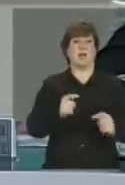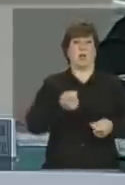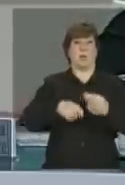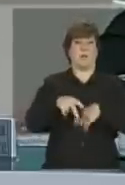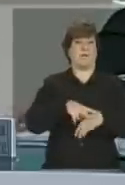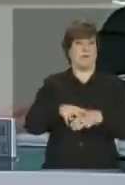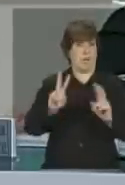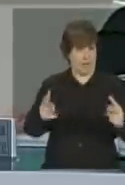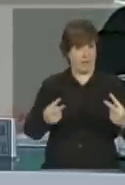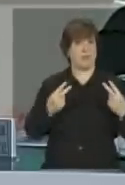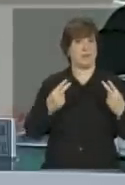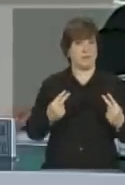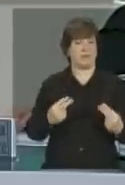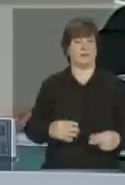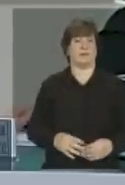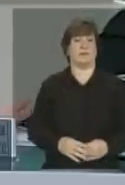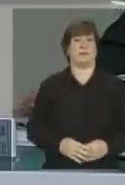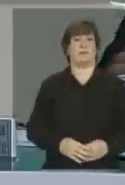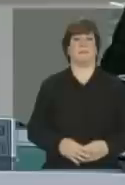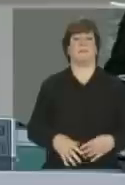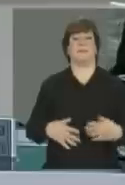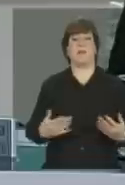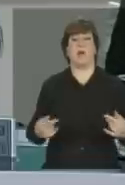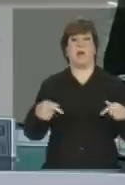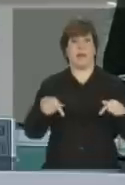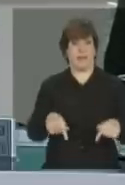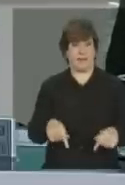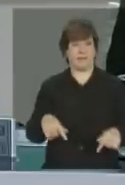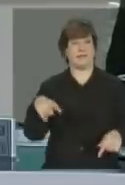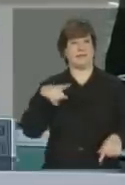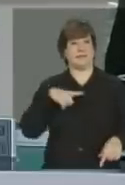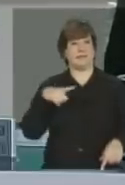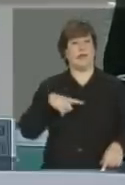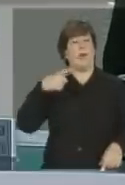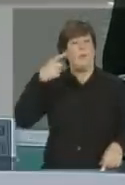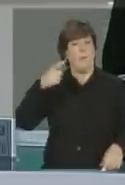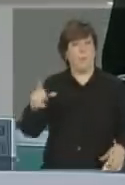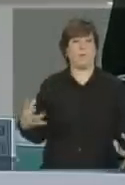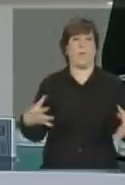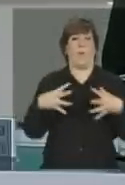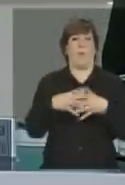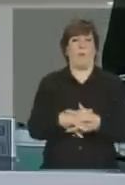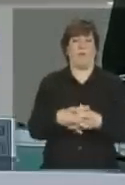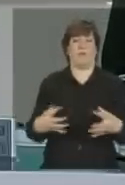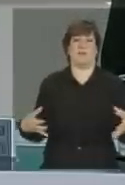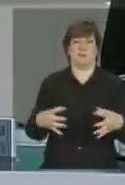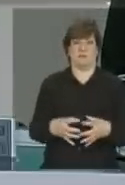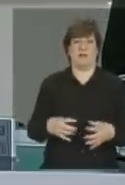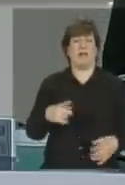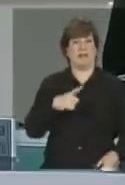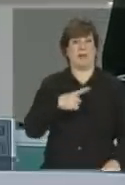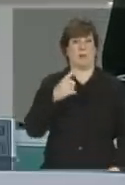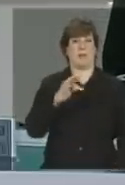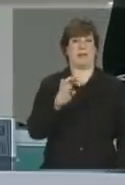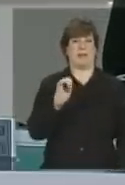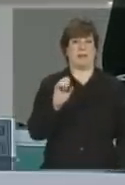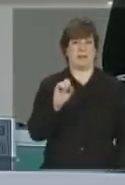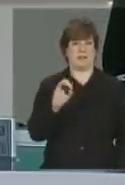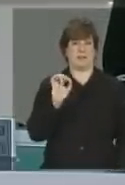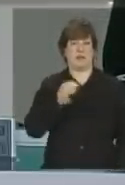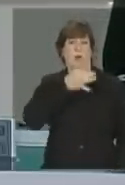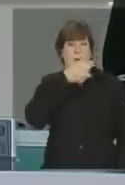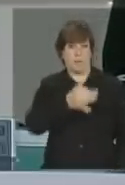Atenção. Né? E aqui tem mais um conflito associado. Existe uma tese defendida por países